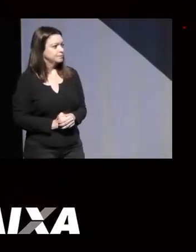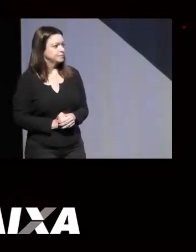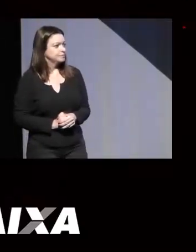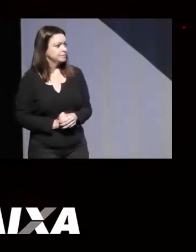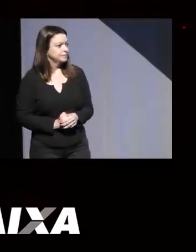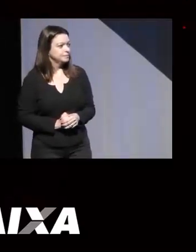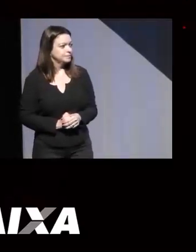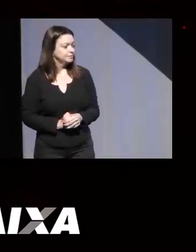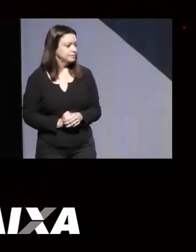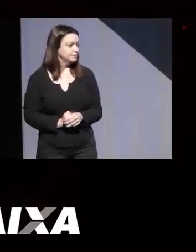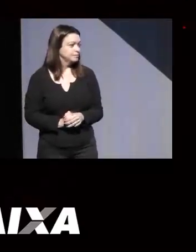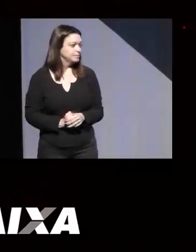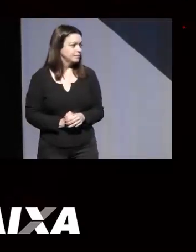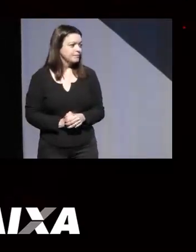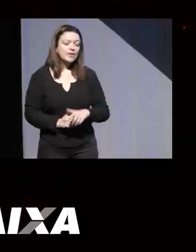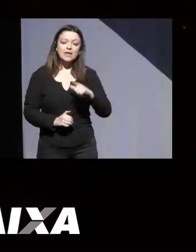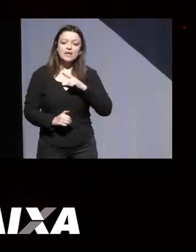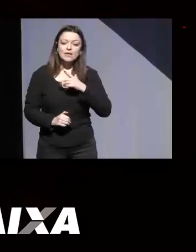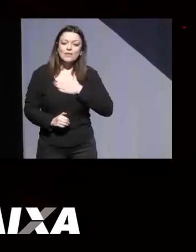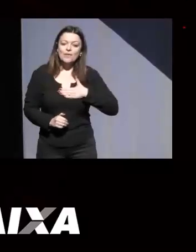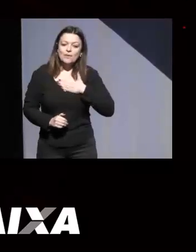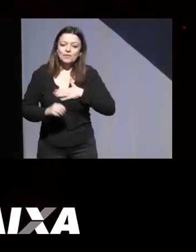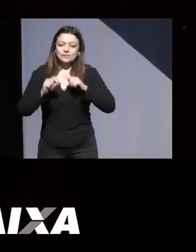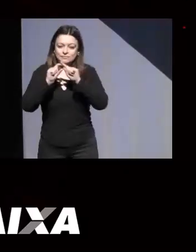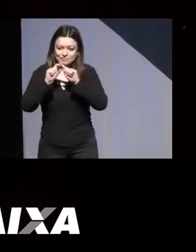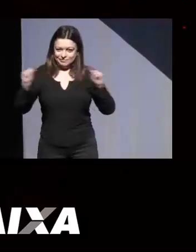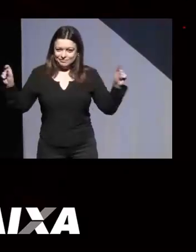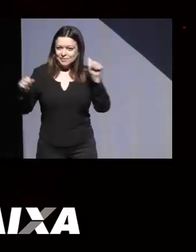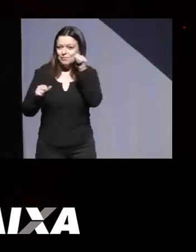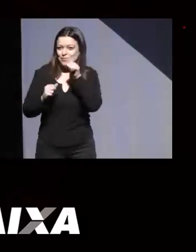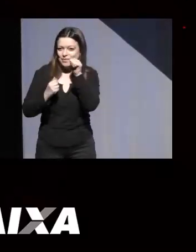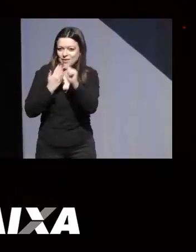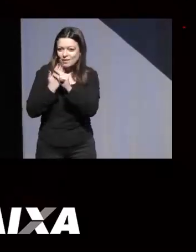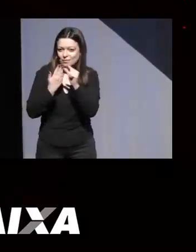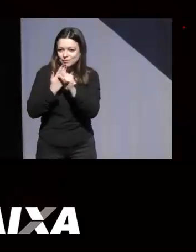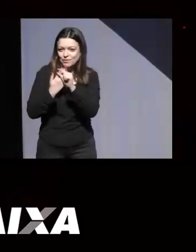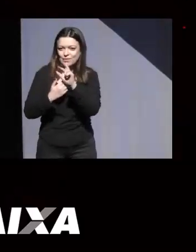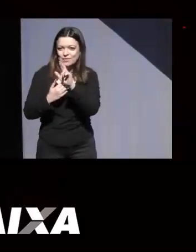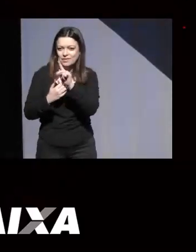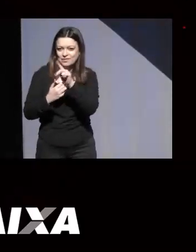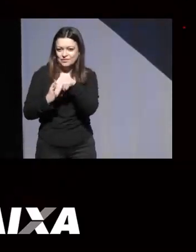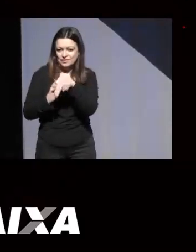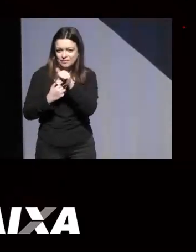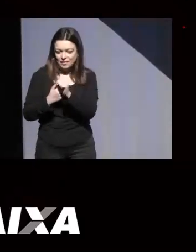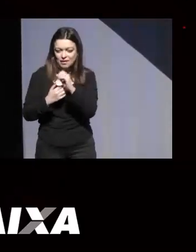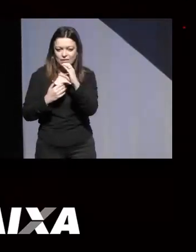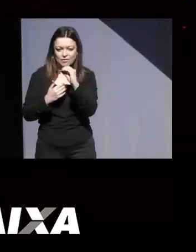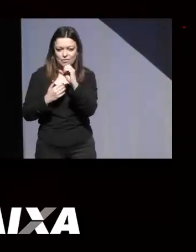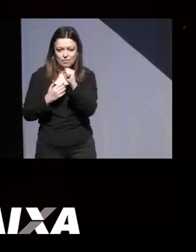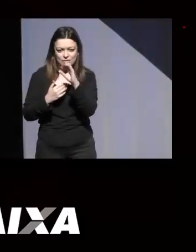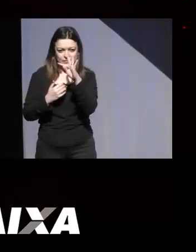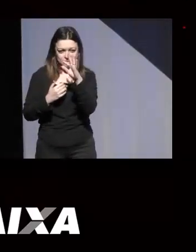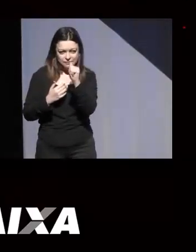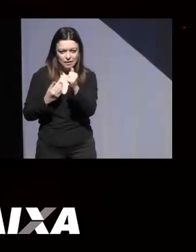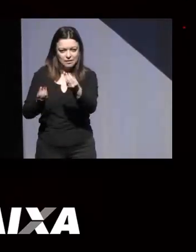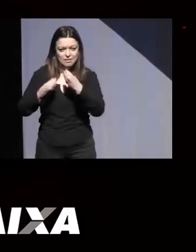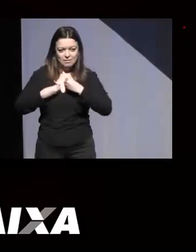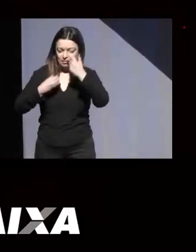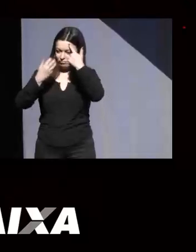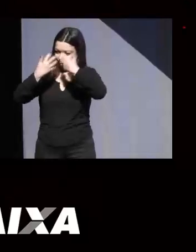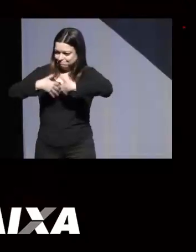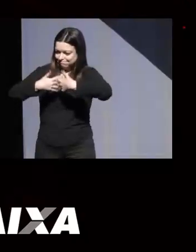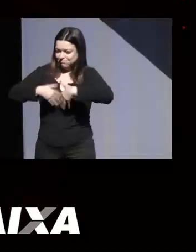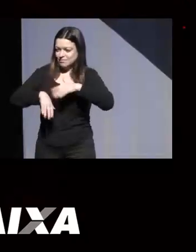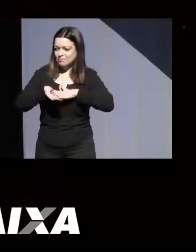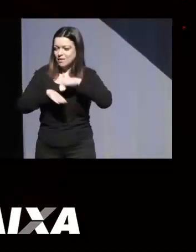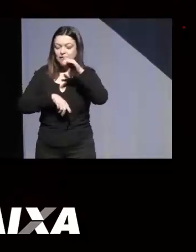eu gosto muito dessa frase da Regina Helena Costa e me traz muitas reflexões. Ela diz o seguinte: